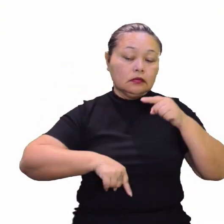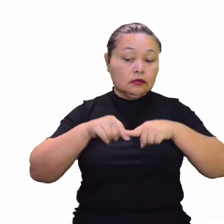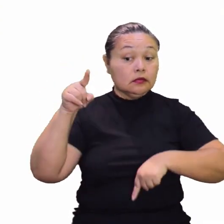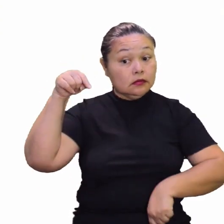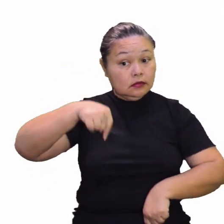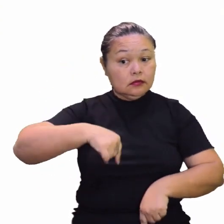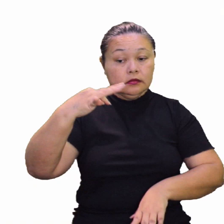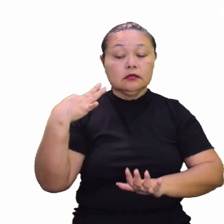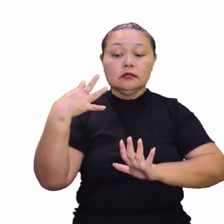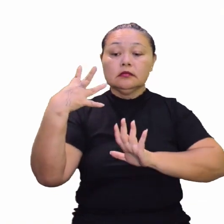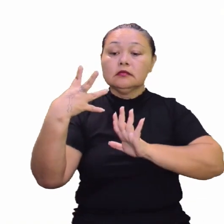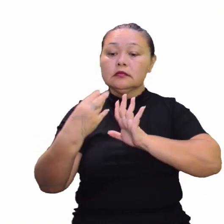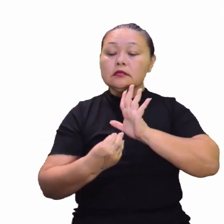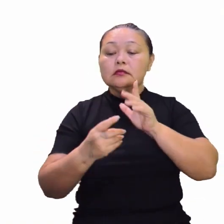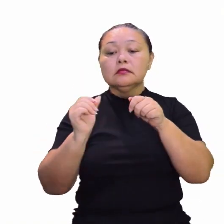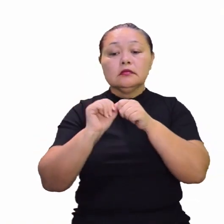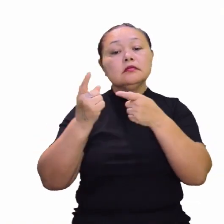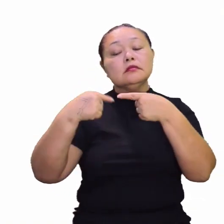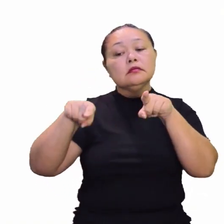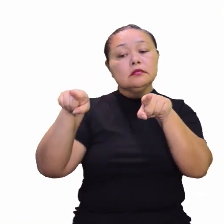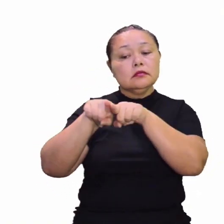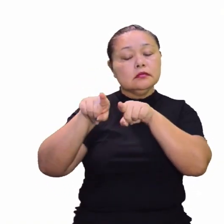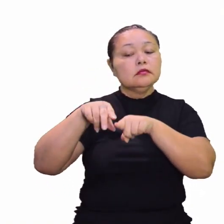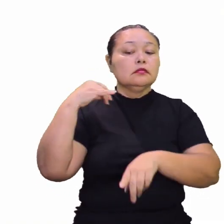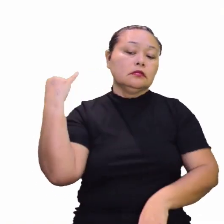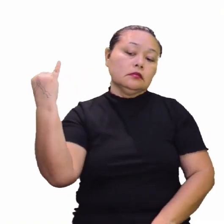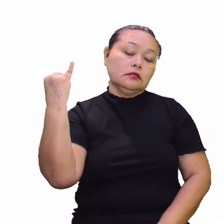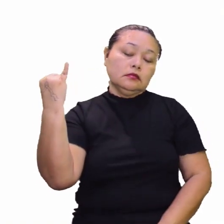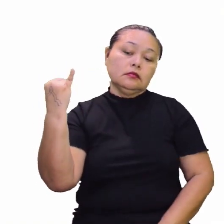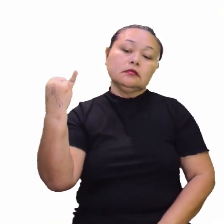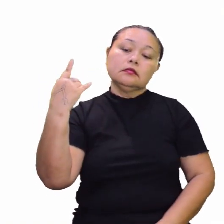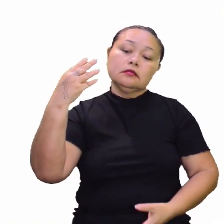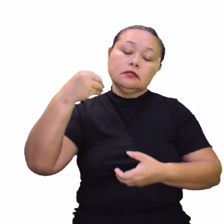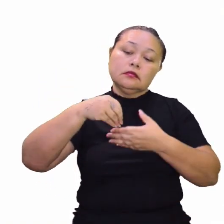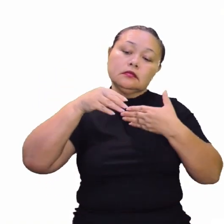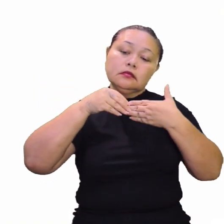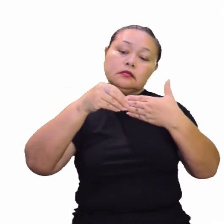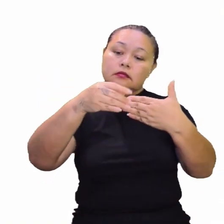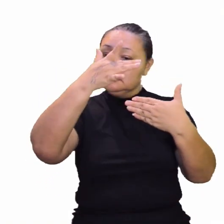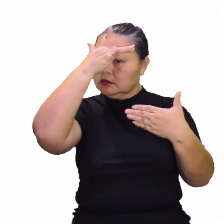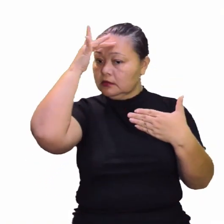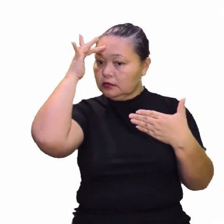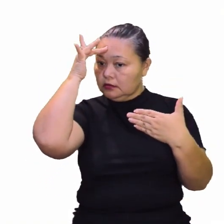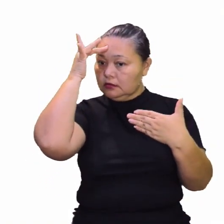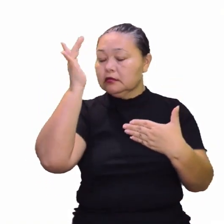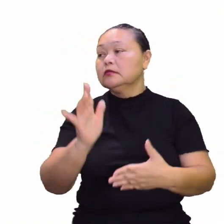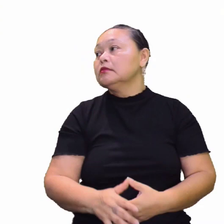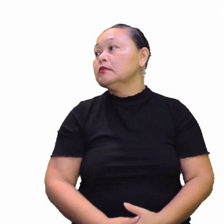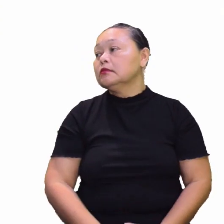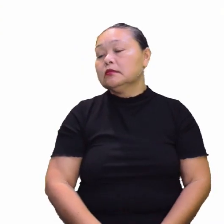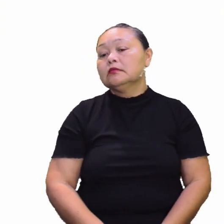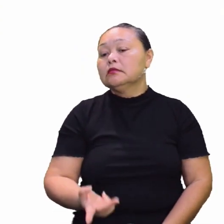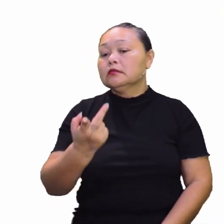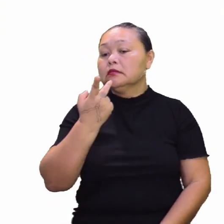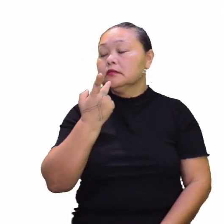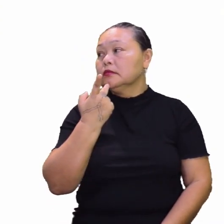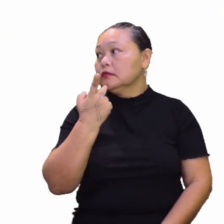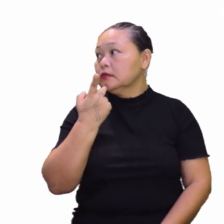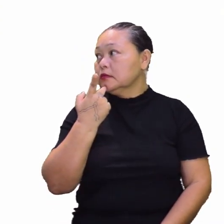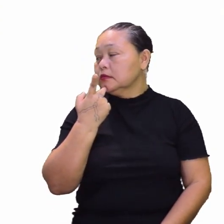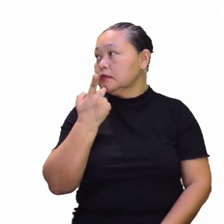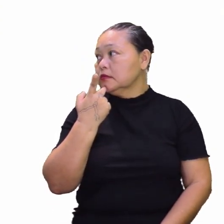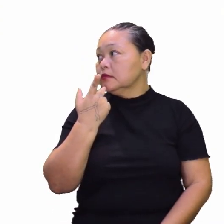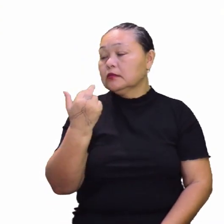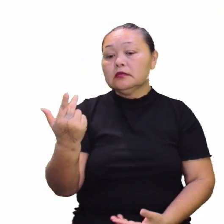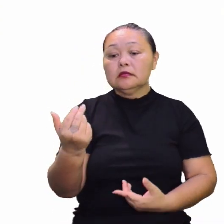mercadoria, mas aqui na Amazônia a gente tem ela também a sua importância para deslocamento de pessoas. E Rogério, tu falou aí que é como se